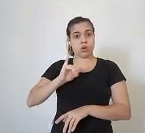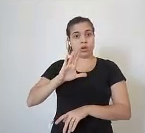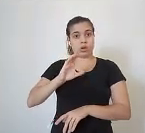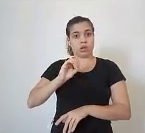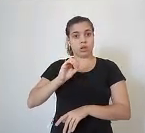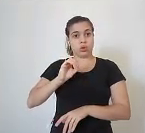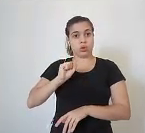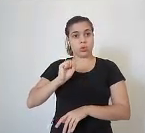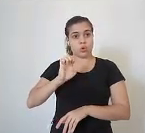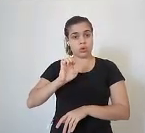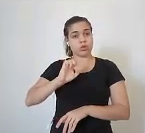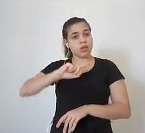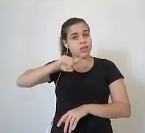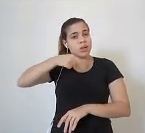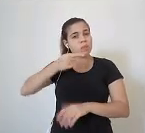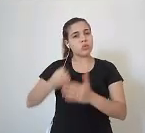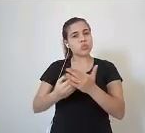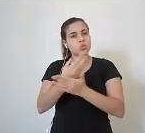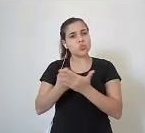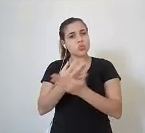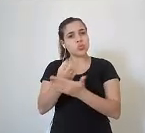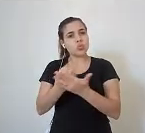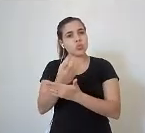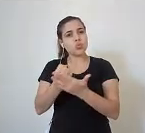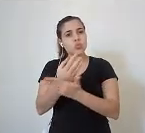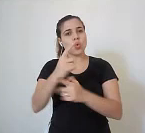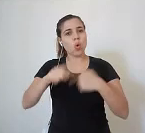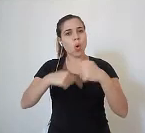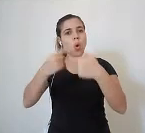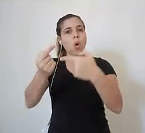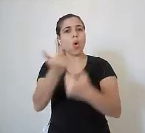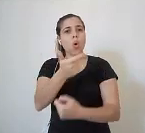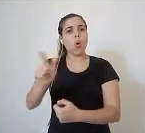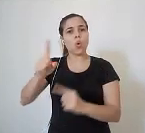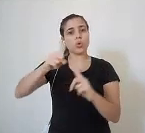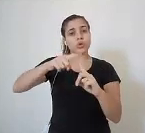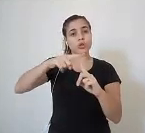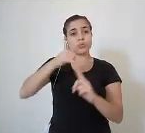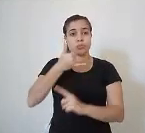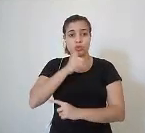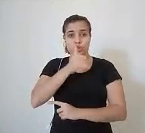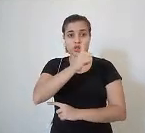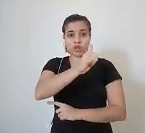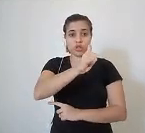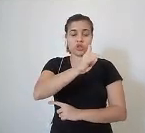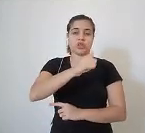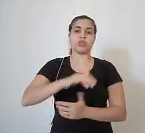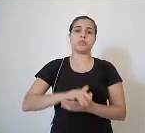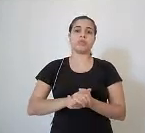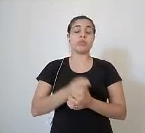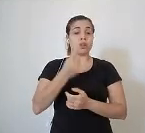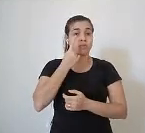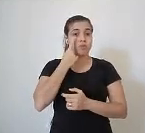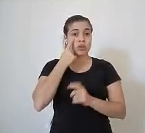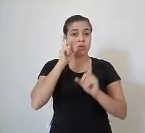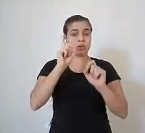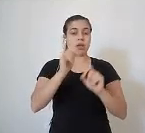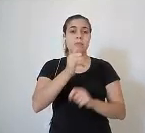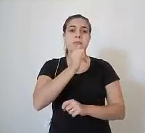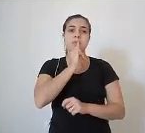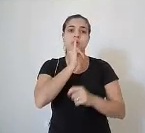Né? Mas ela é a primária aí desse fluxo de matéria nos ecossistemas. Então aqui a gente